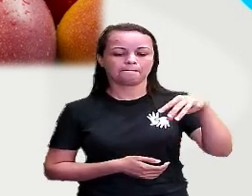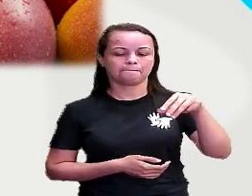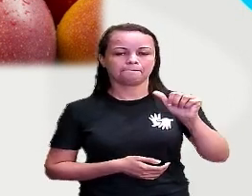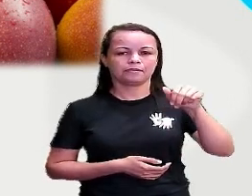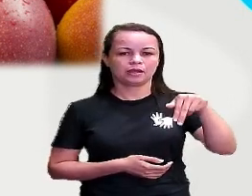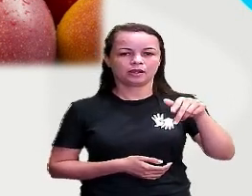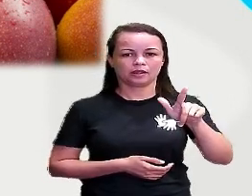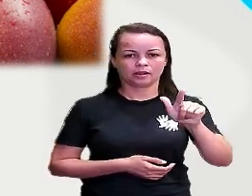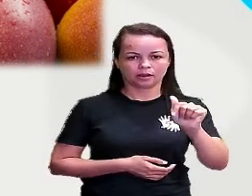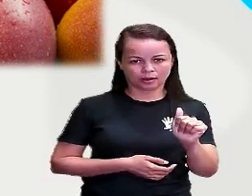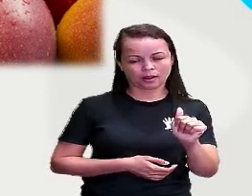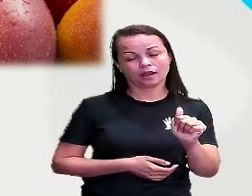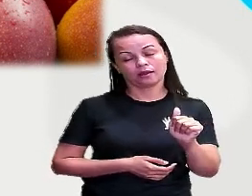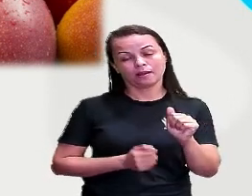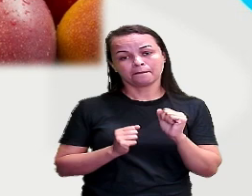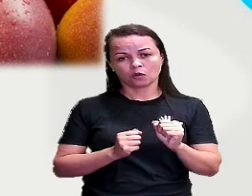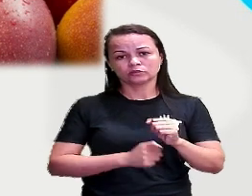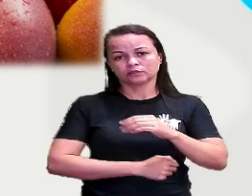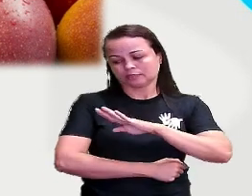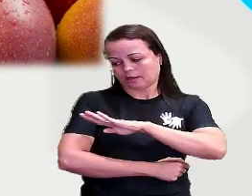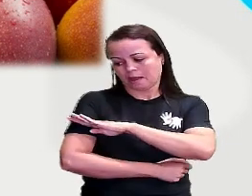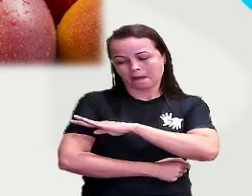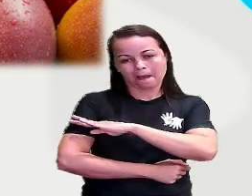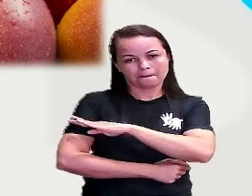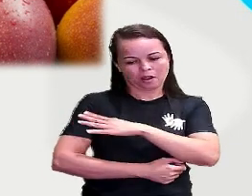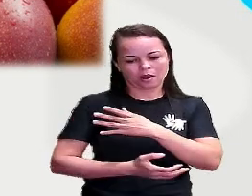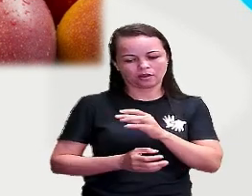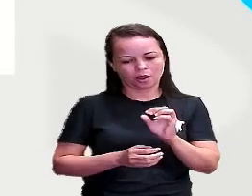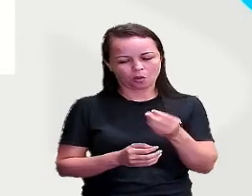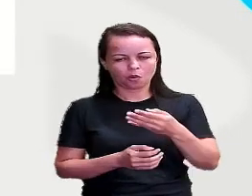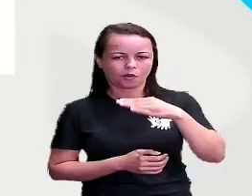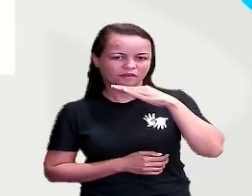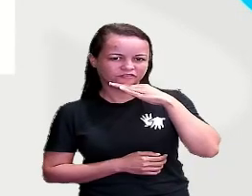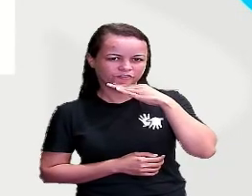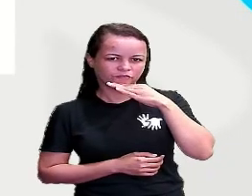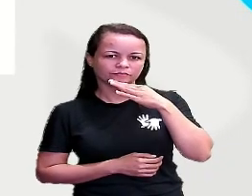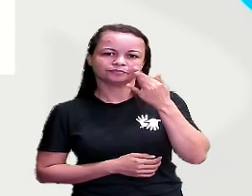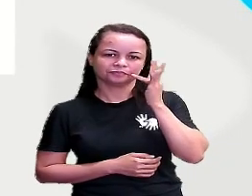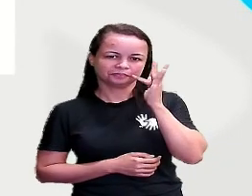nossa camisa, né? Ou a fruta muito gostosa, a manga.